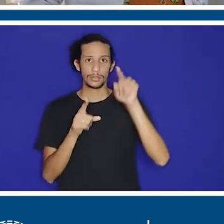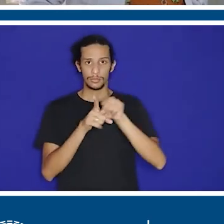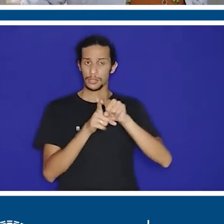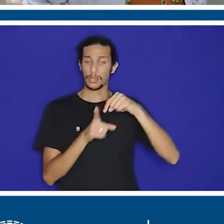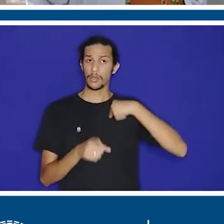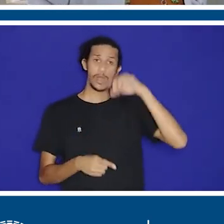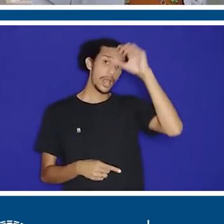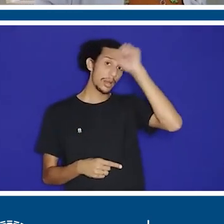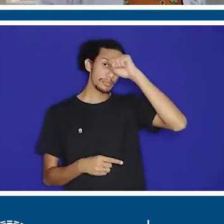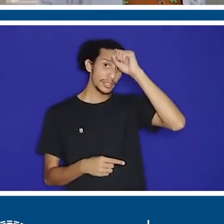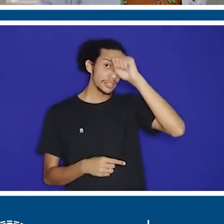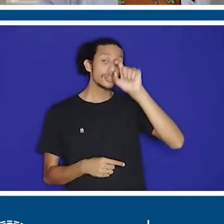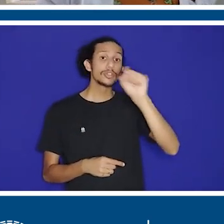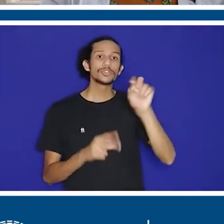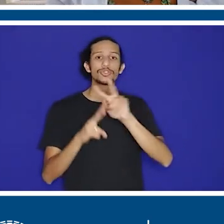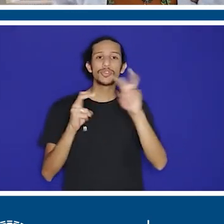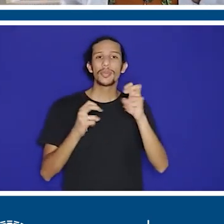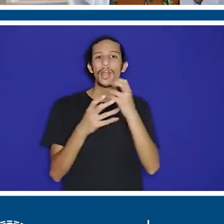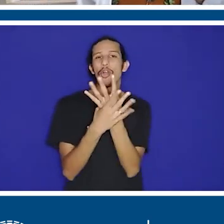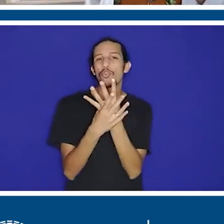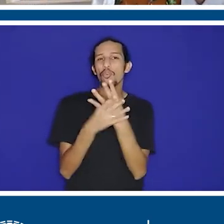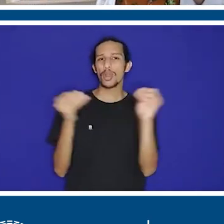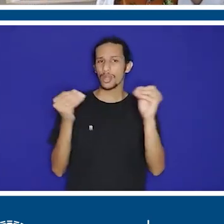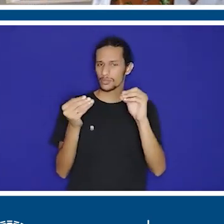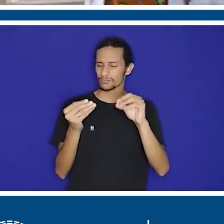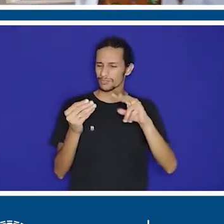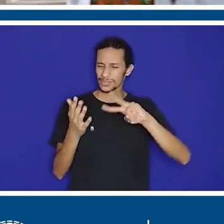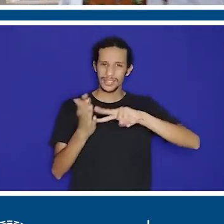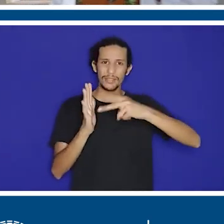que eu aprendi também, que é essa questão da cura, né?